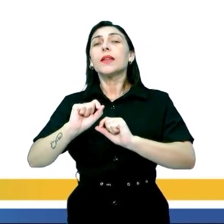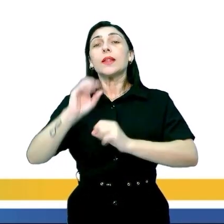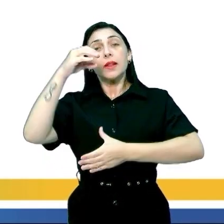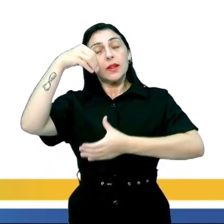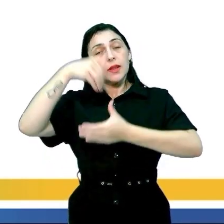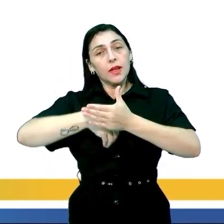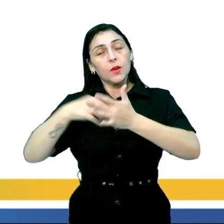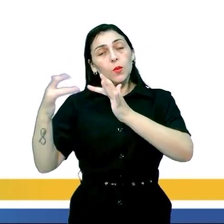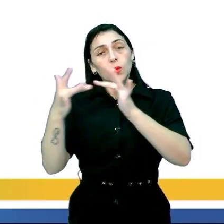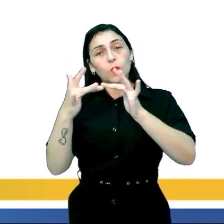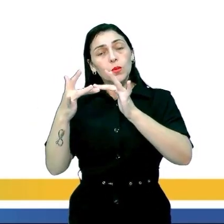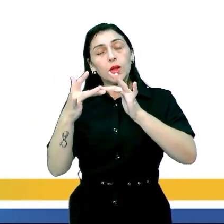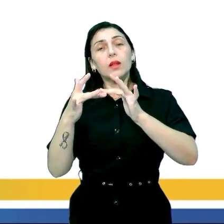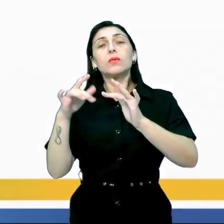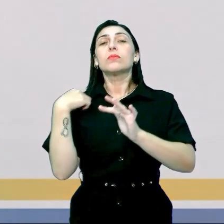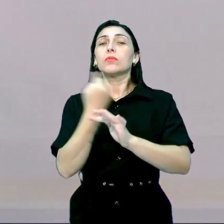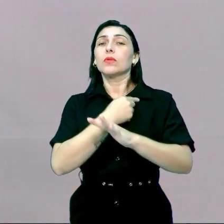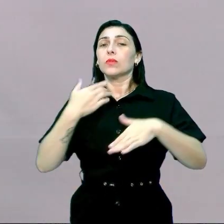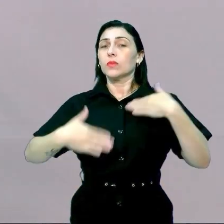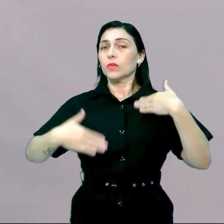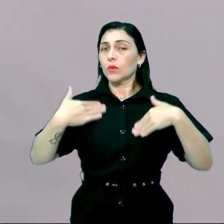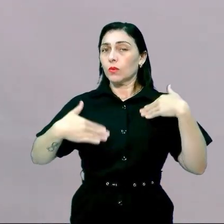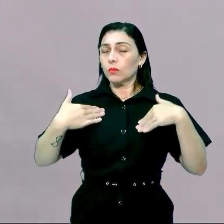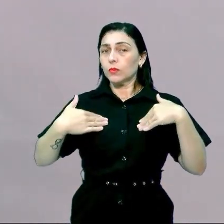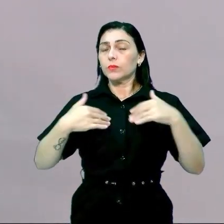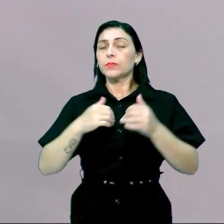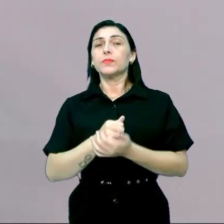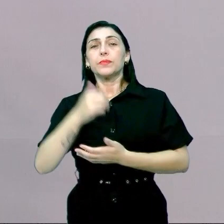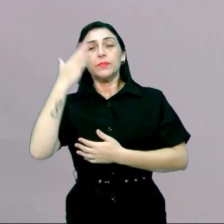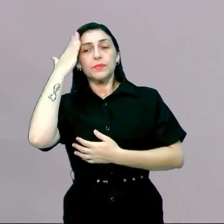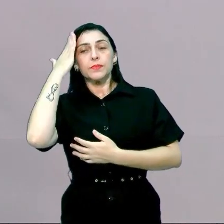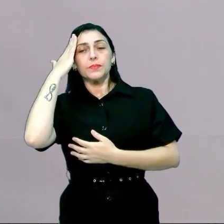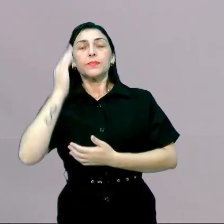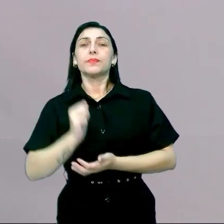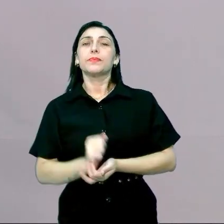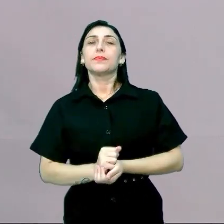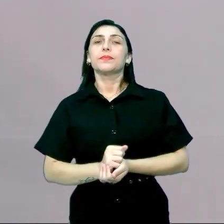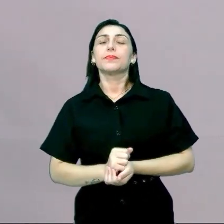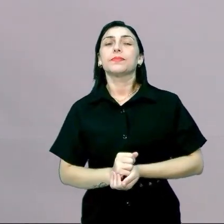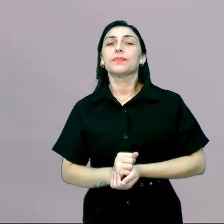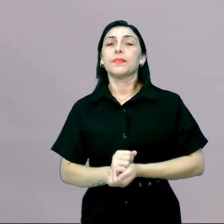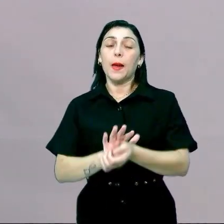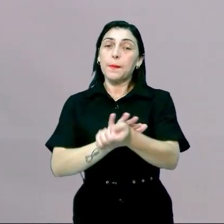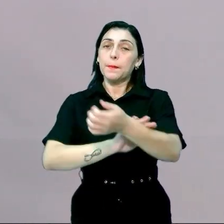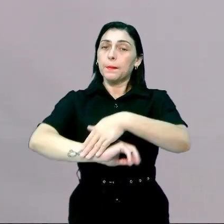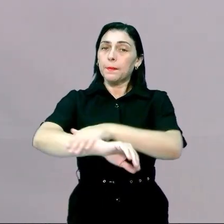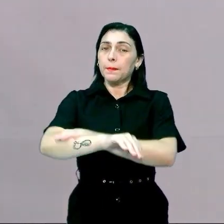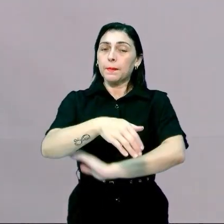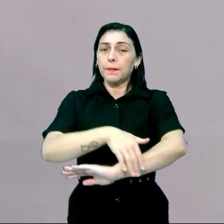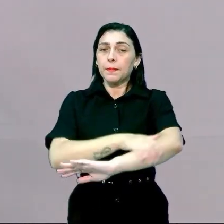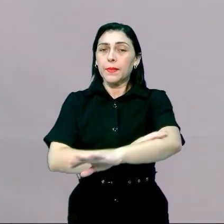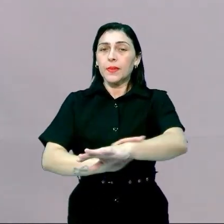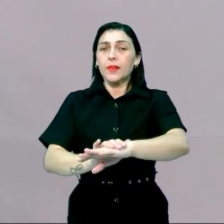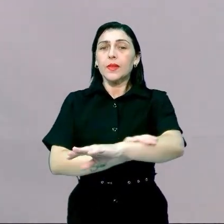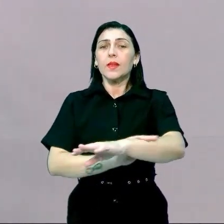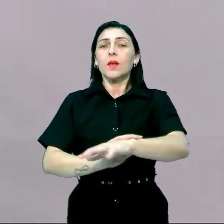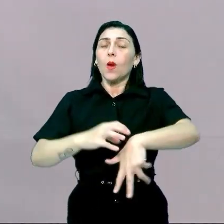que entra em contato com o nosso corpo. Tá, pessoal? A gente sabe que a pele é um maior, né,